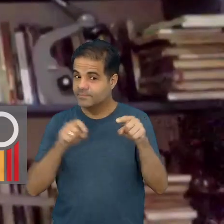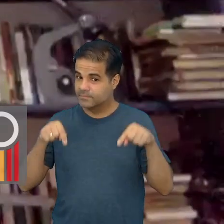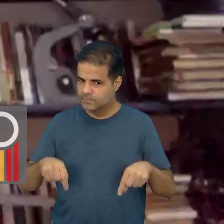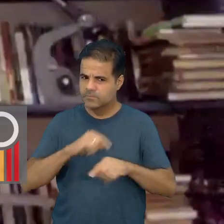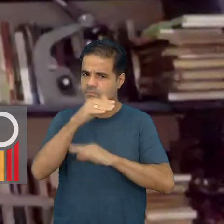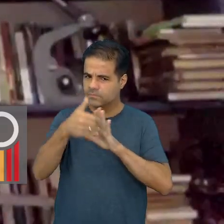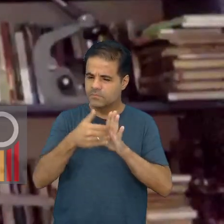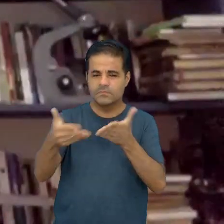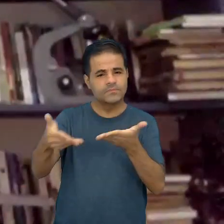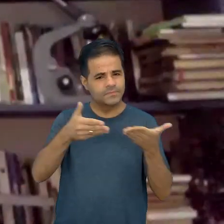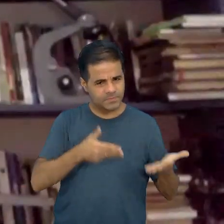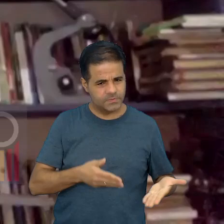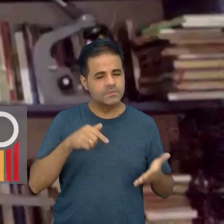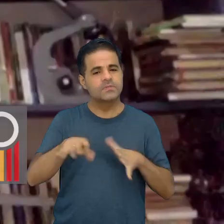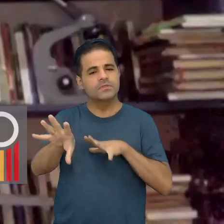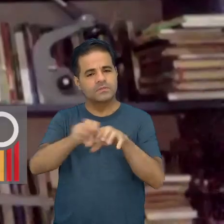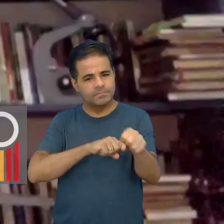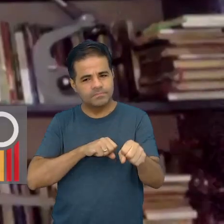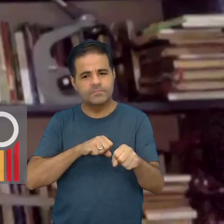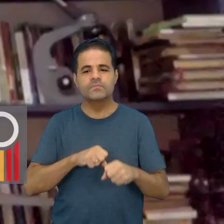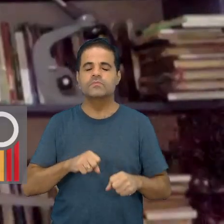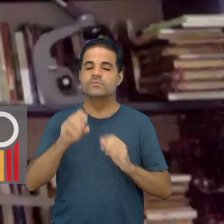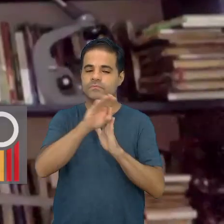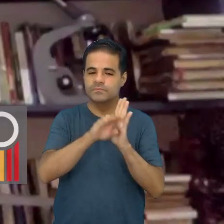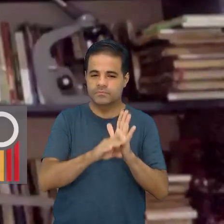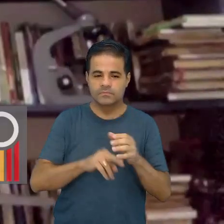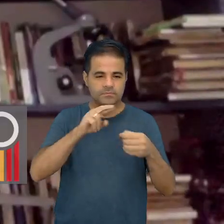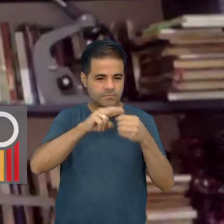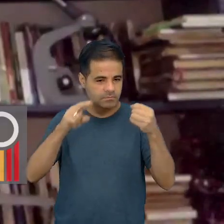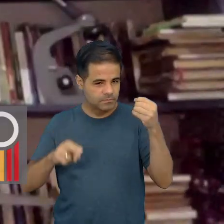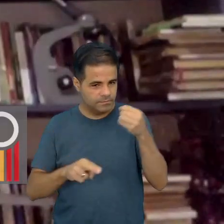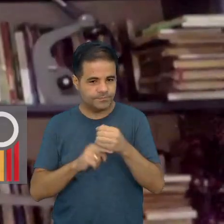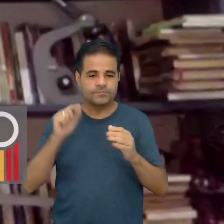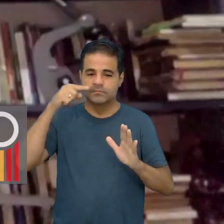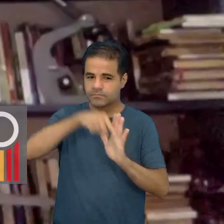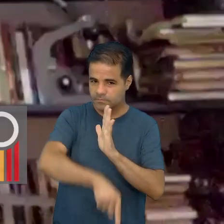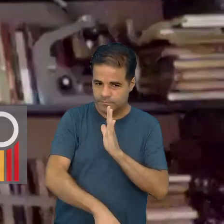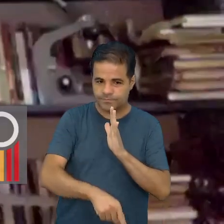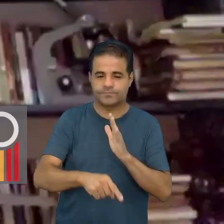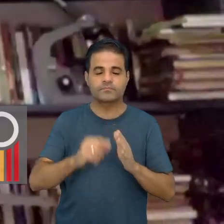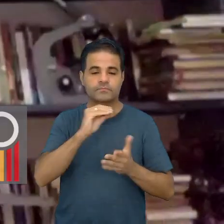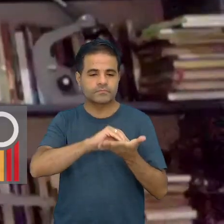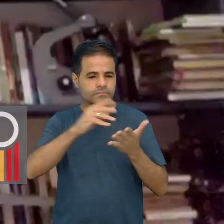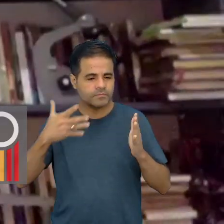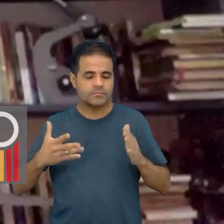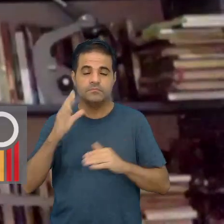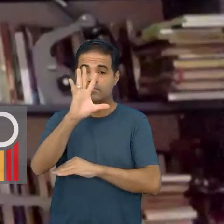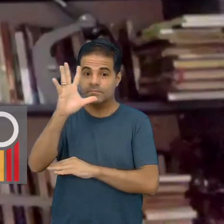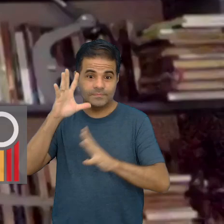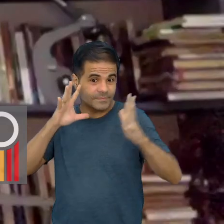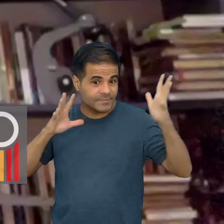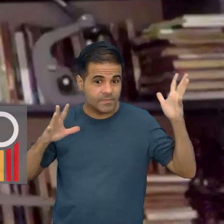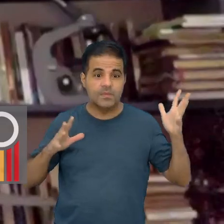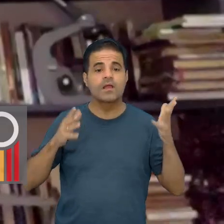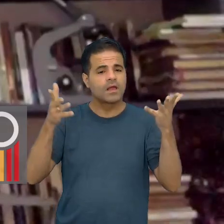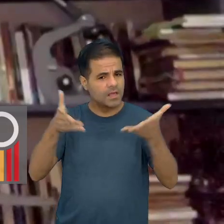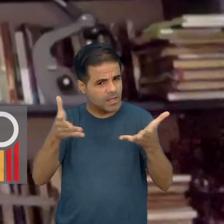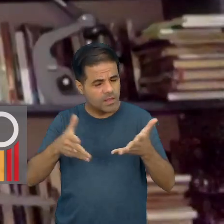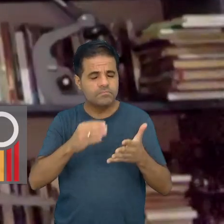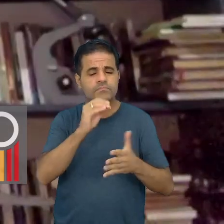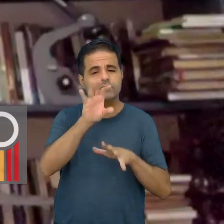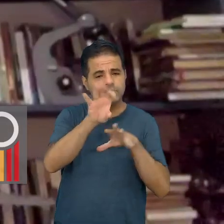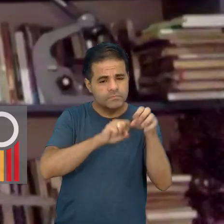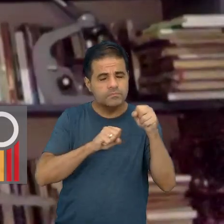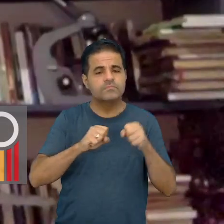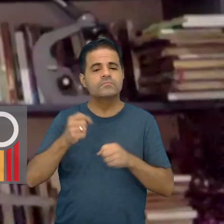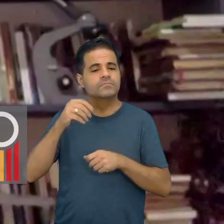Sejam bem-vindos a essa nossa formação do Programa de Recuperação e Aprofundamento para a área de Ciências da Natureza, que é a sexta formação